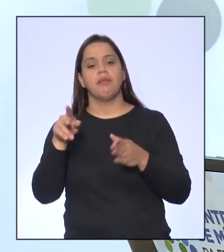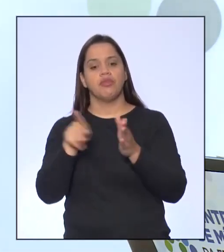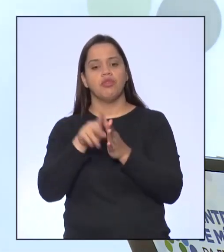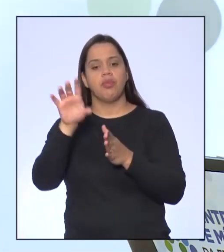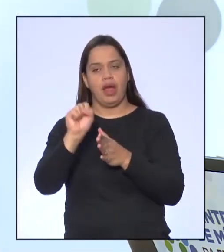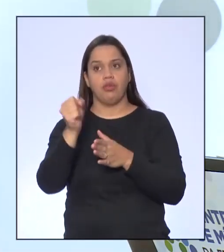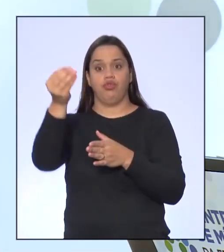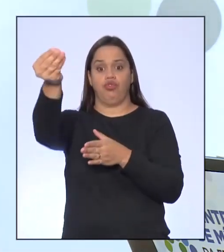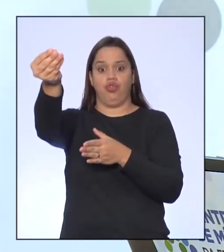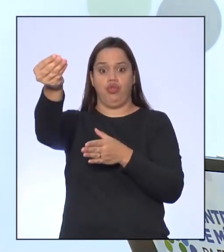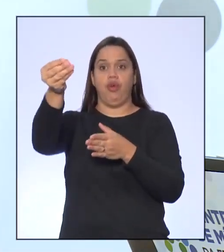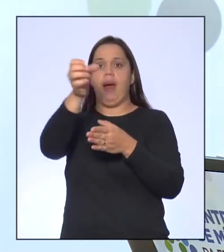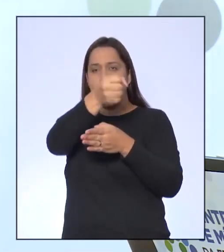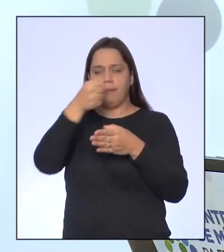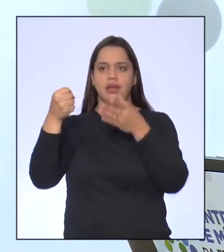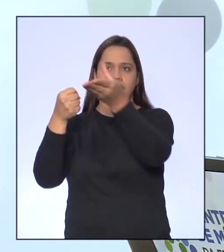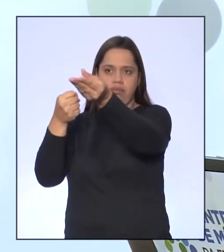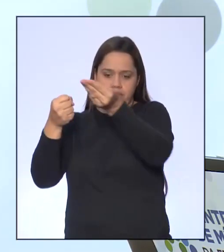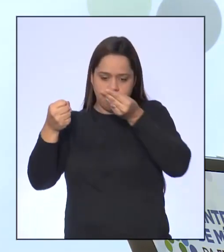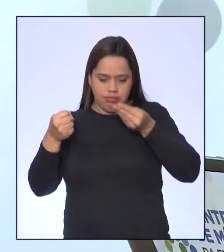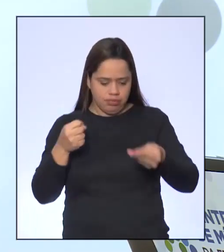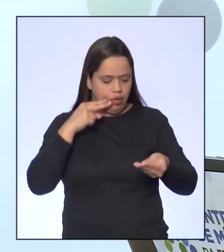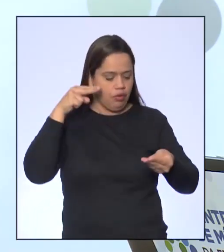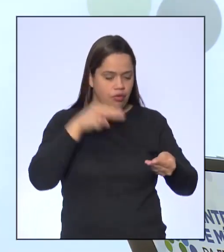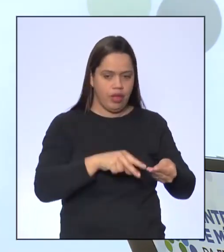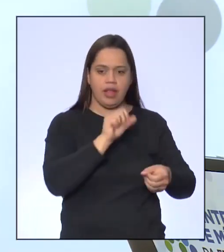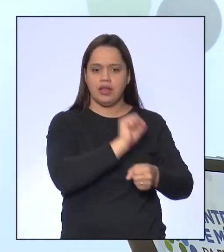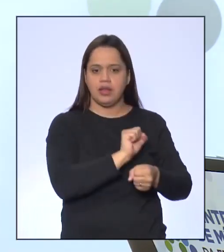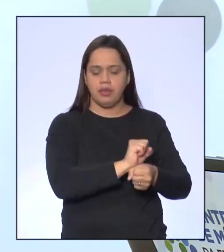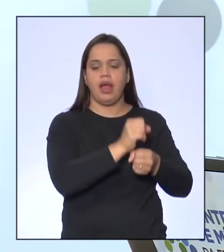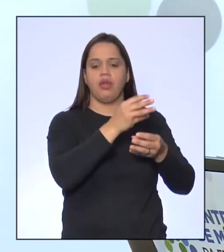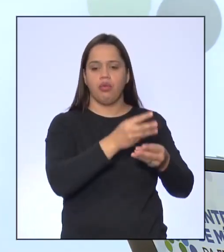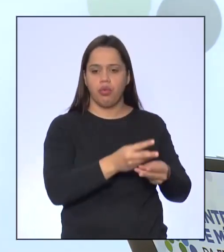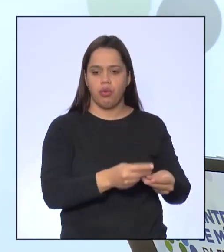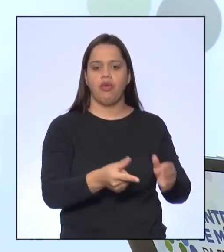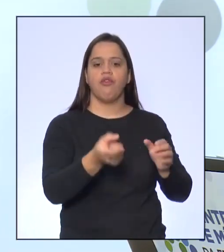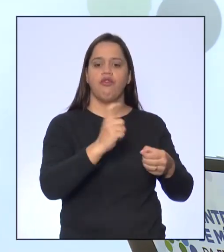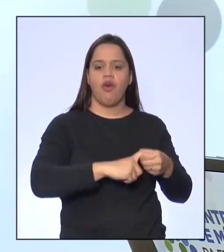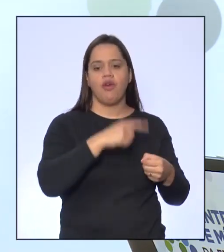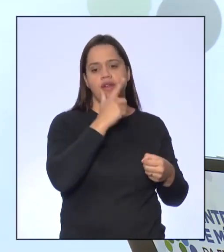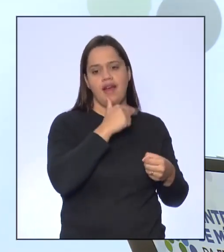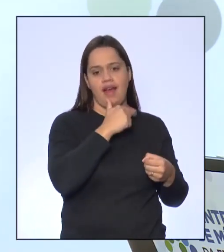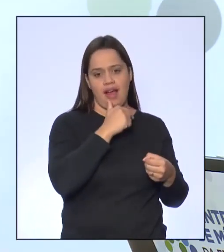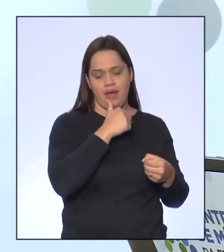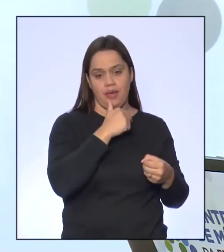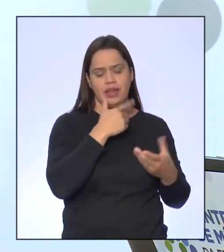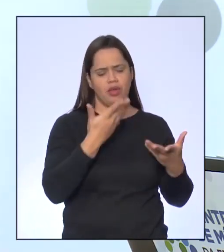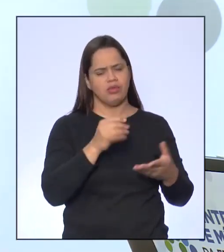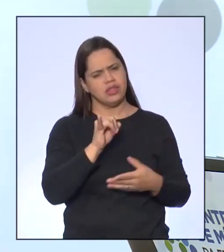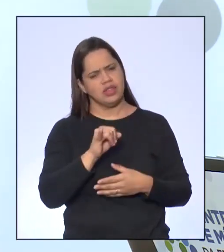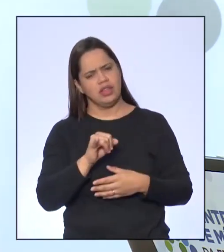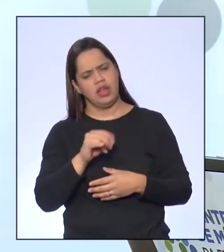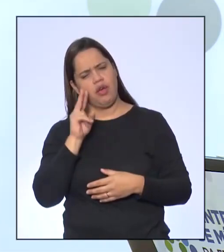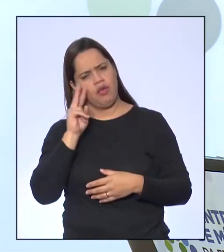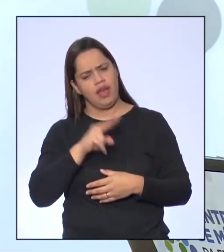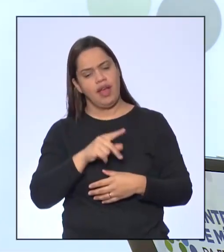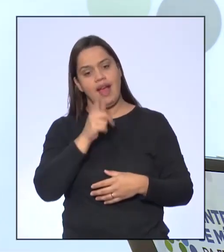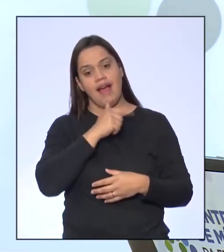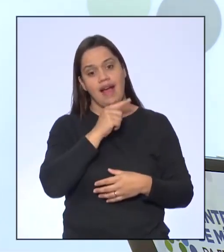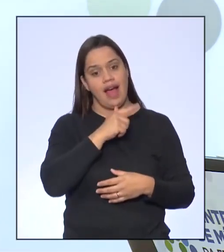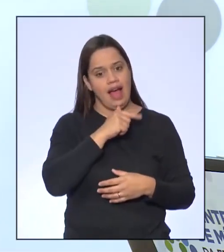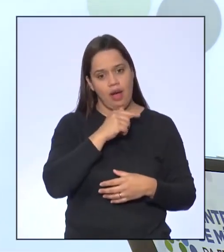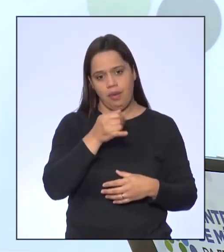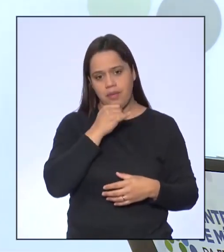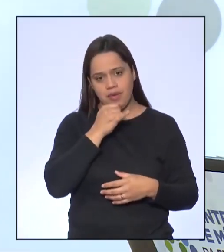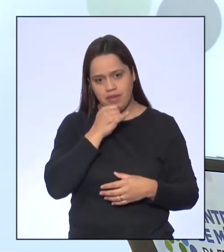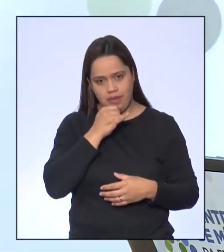mesa, eu volto a ter aquela água líquida. Também tive uma transformação, né? E também, se eu pegar essa água e levar ela